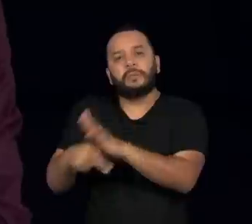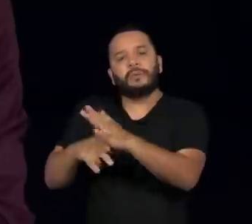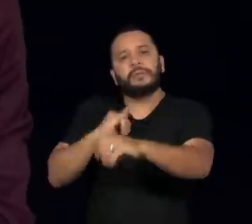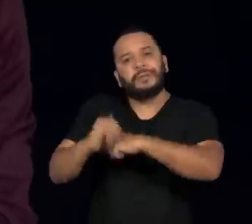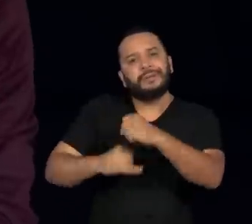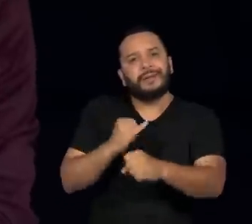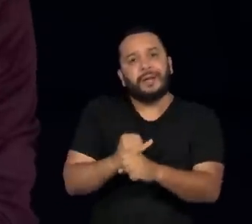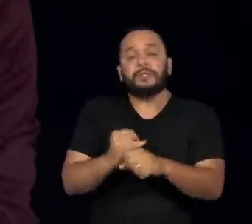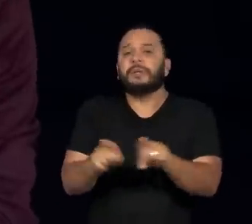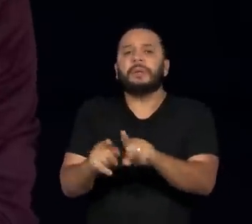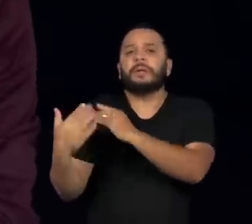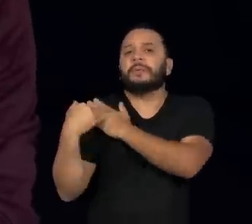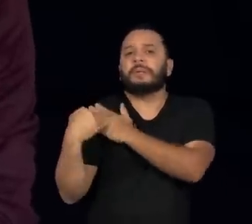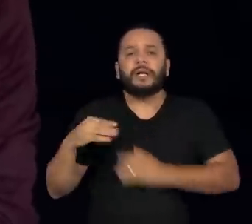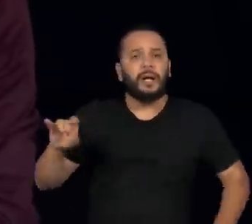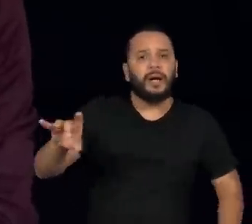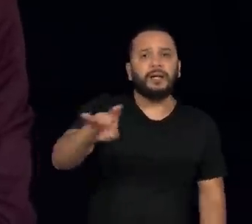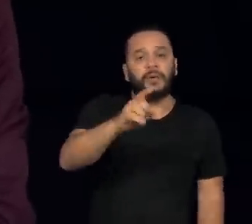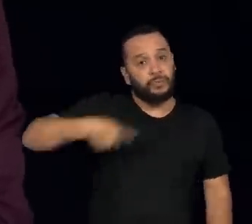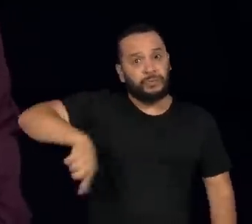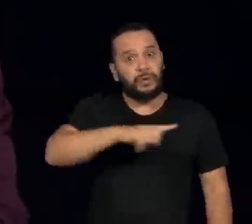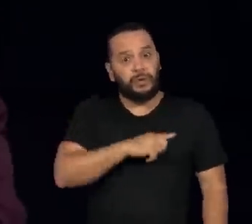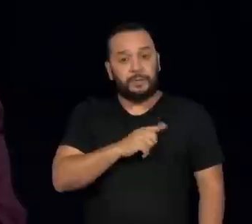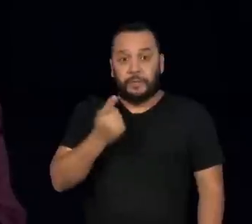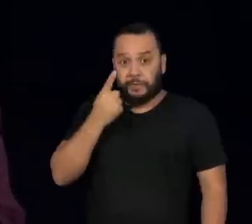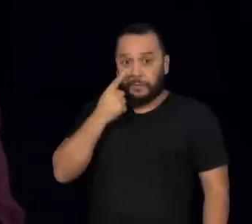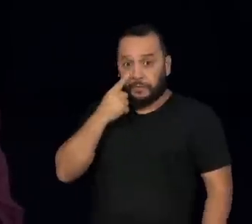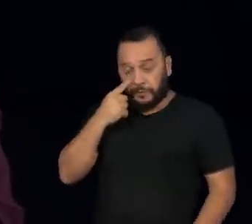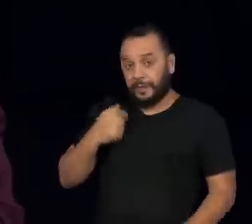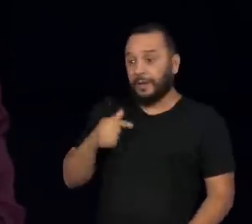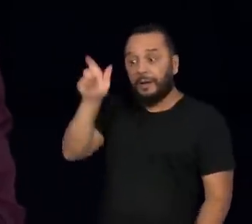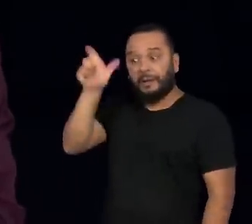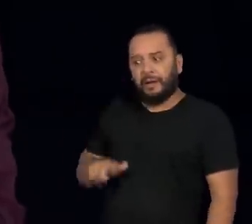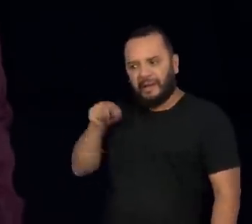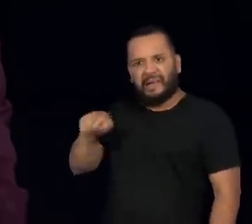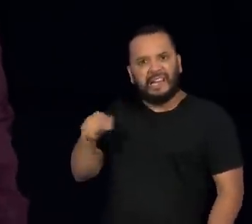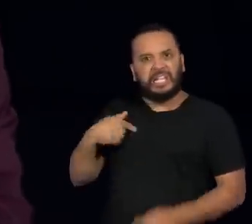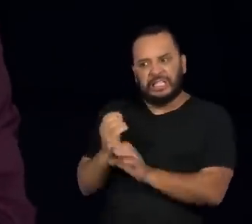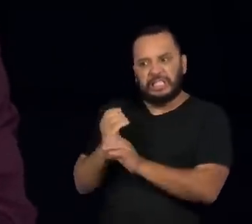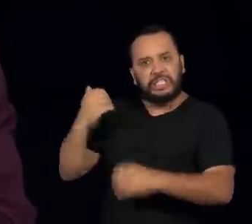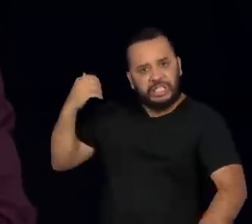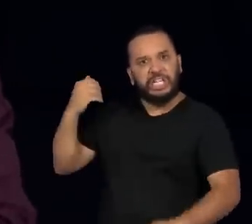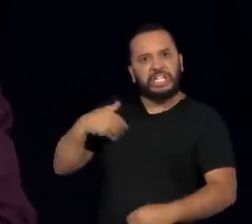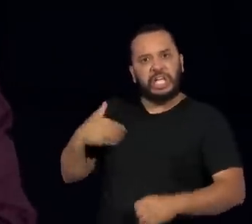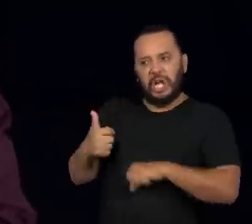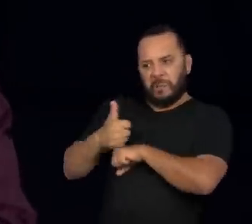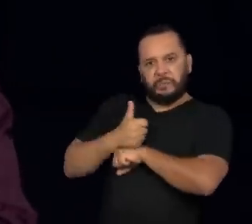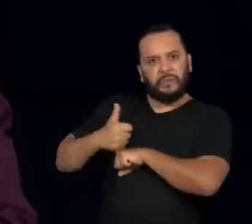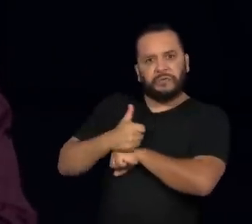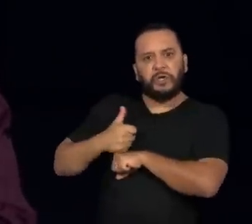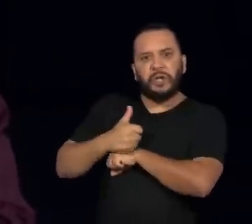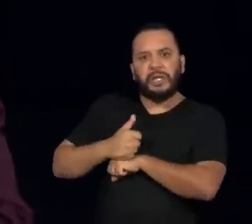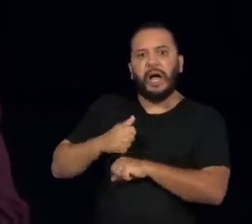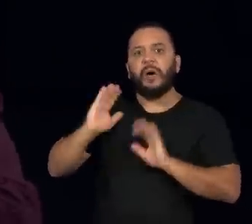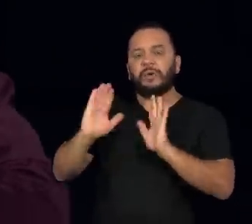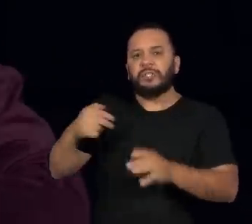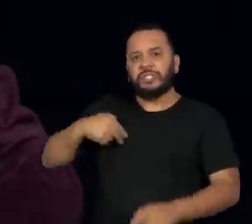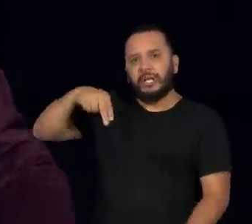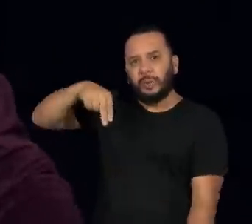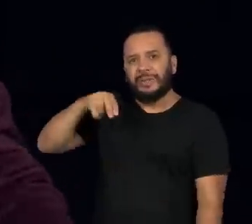a de cada um de nós nós vamos ouvir dele Engenheiro ciou do